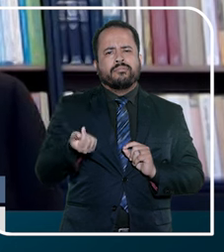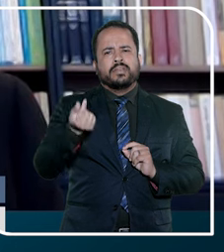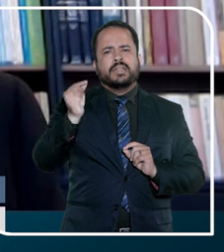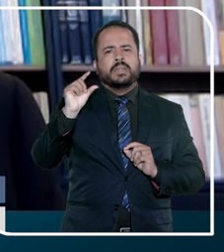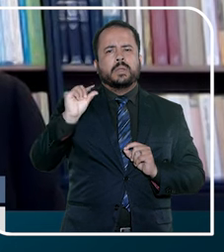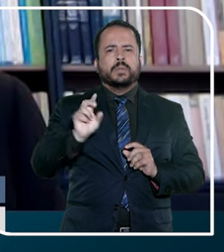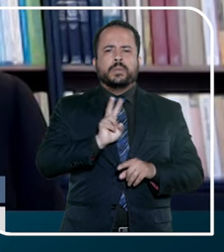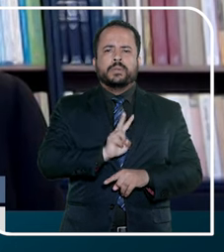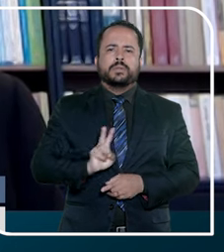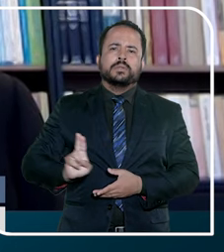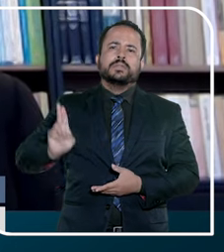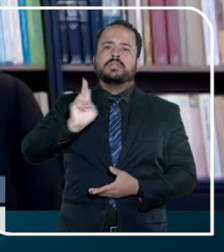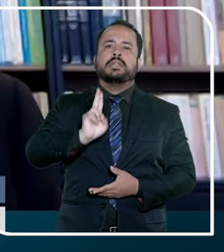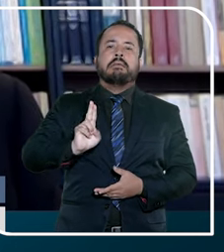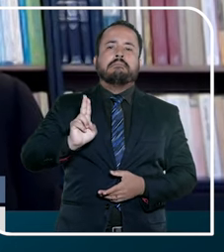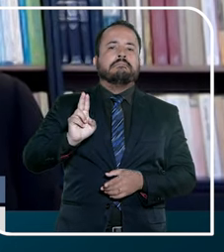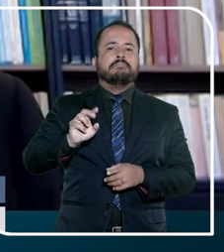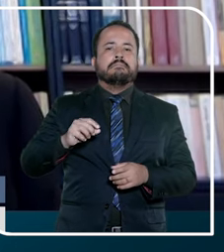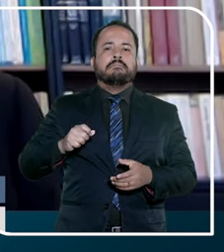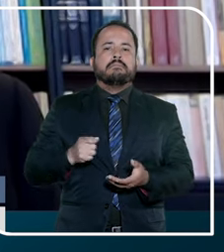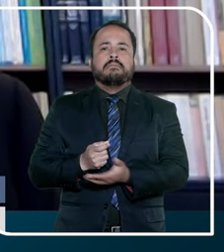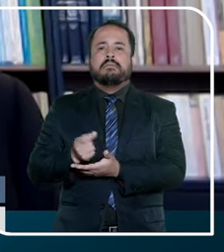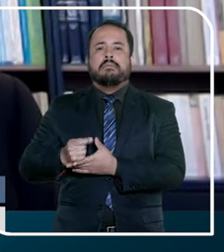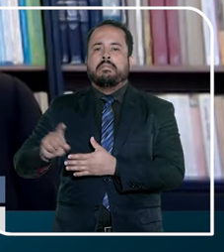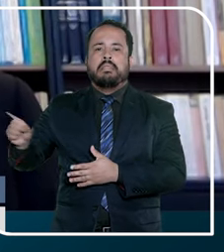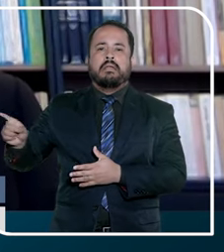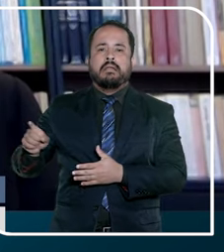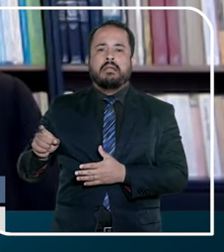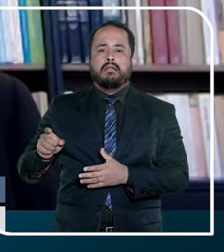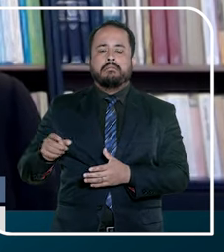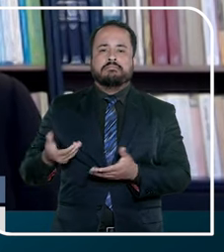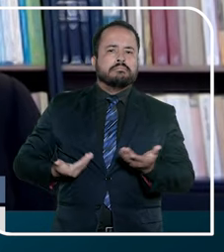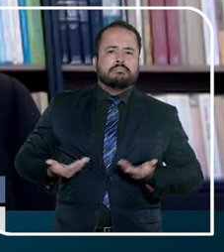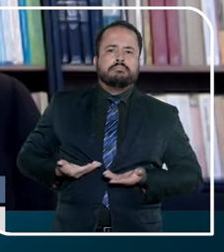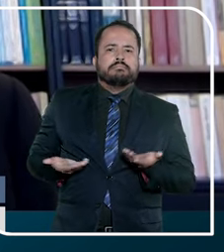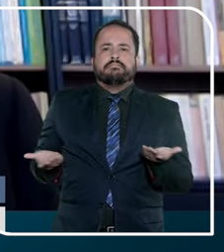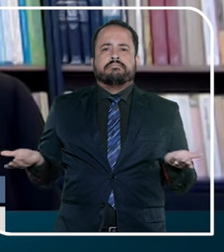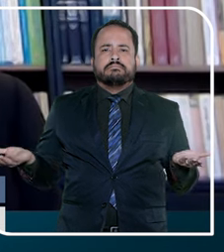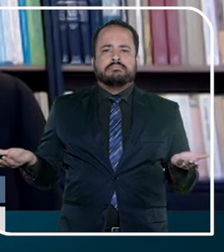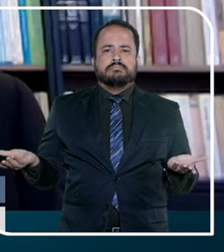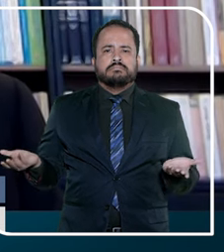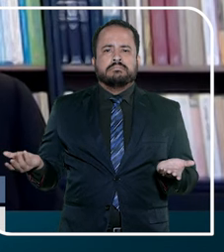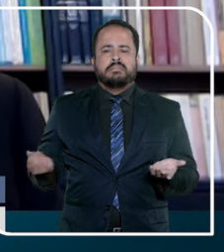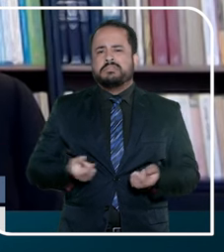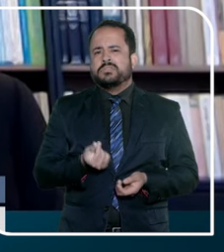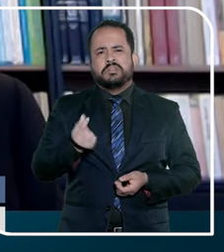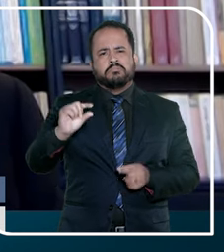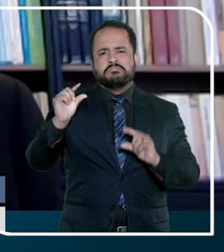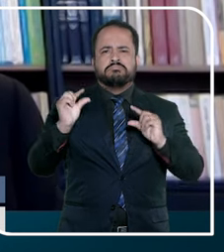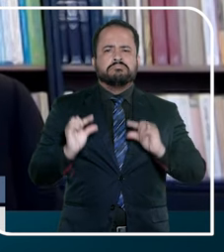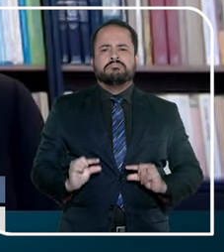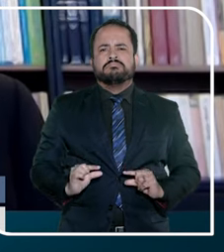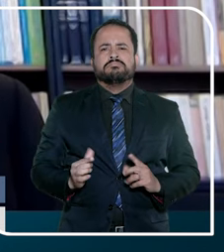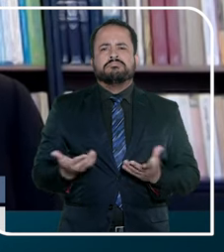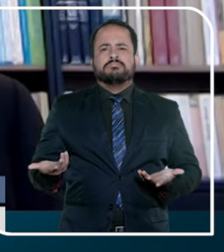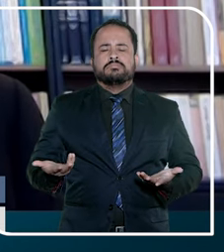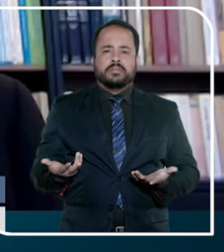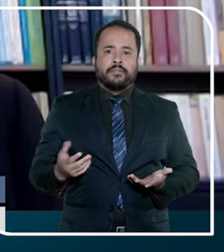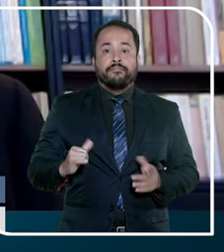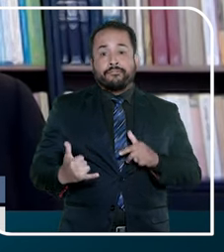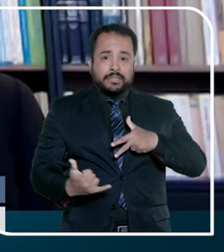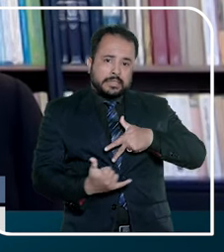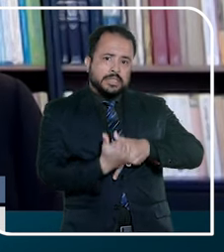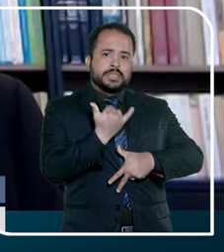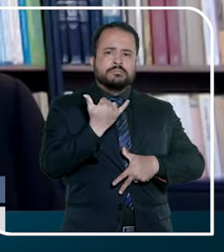fazenda para fazer as cobranças dos seus executivos fiscais então se a própria vítima entende que que aquele valor não é